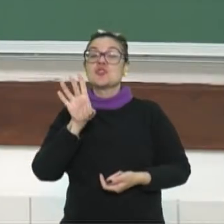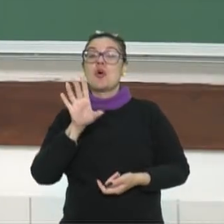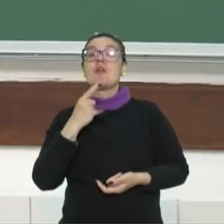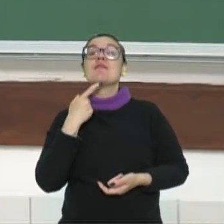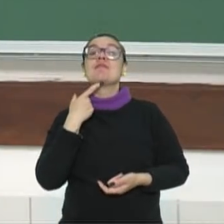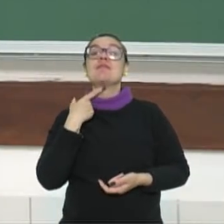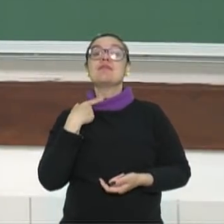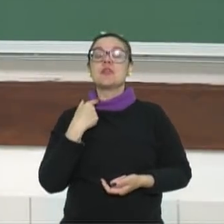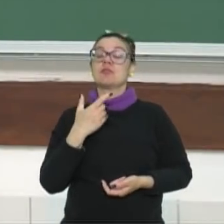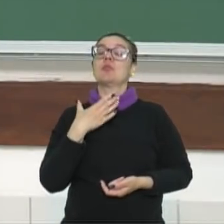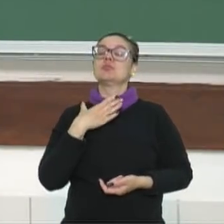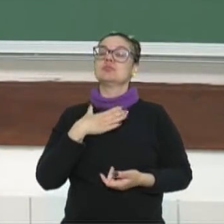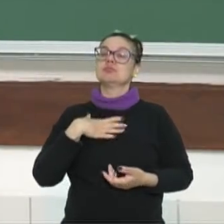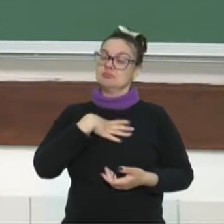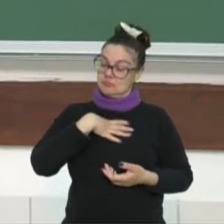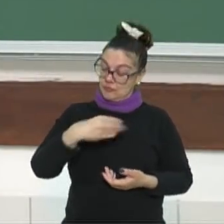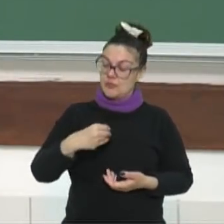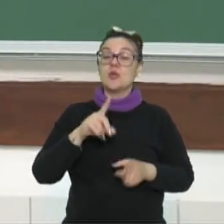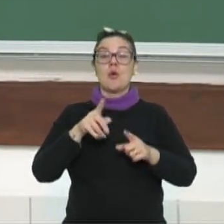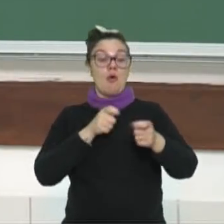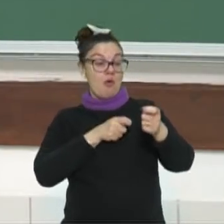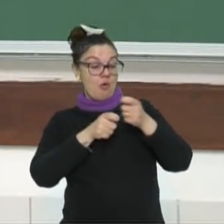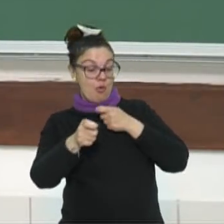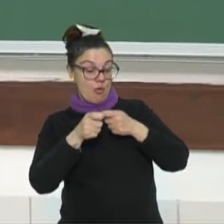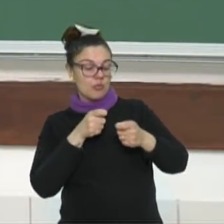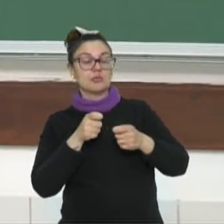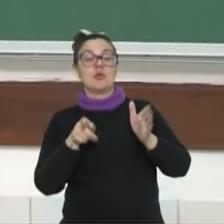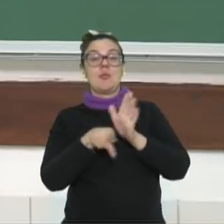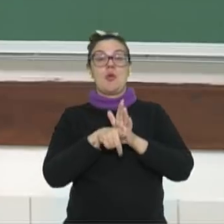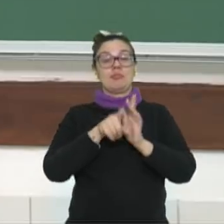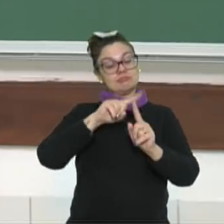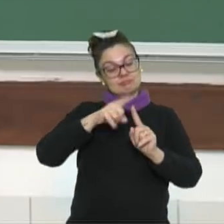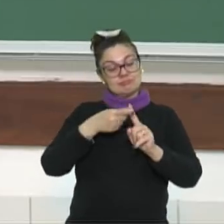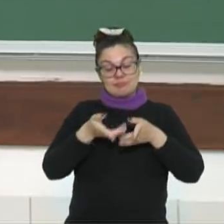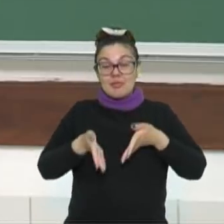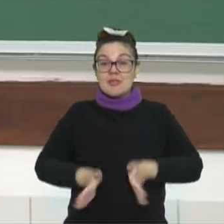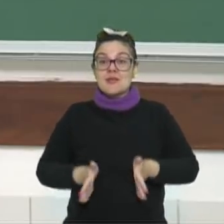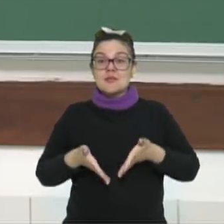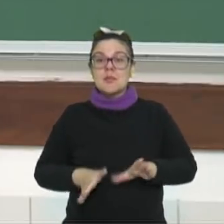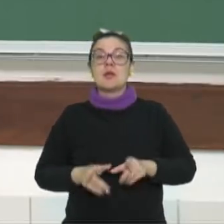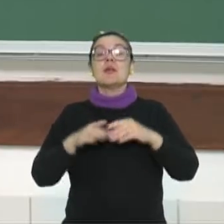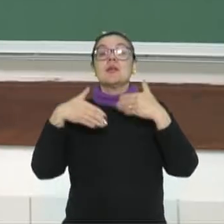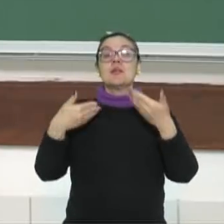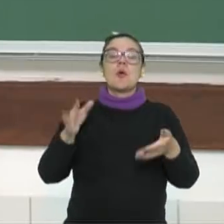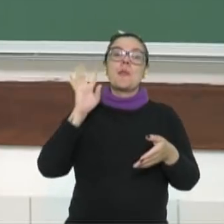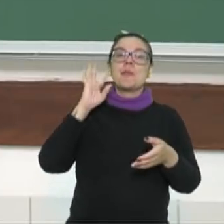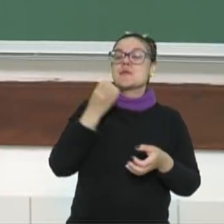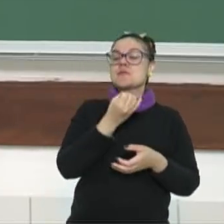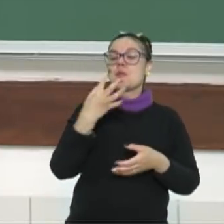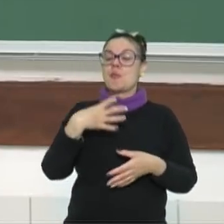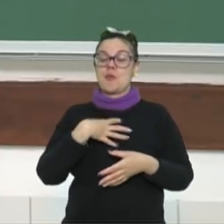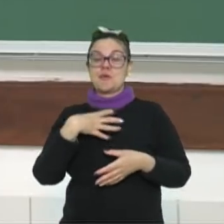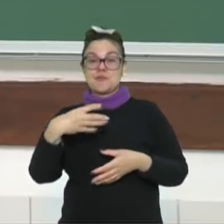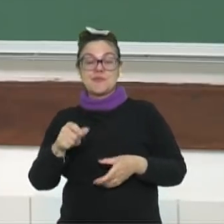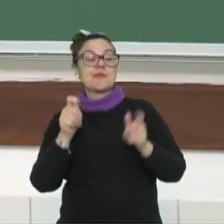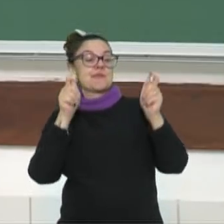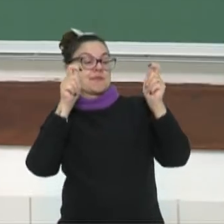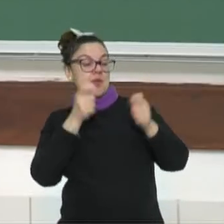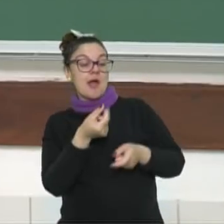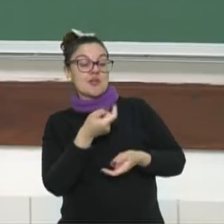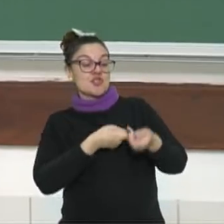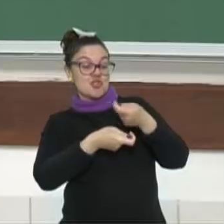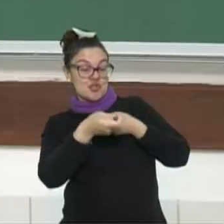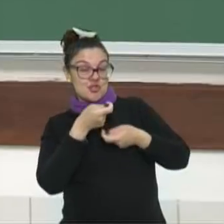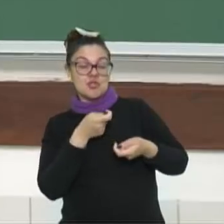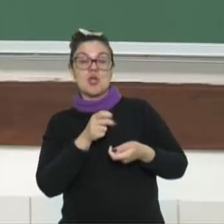está fazendo. Né? O controle da natalidade está descrito bem aqui. Ou seja, pensar muito bem quantos filhos você vai ter, se tem condições